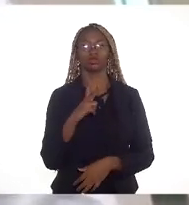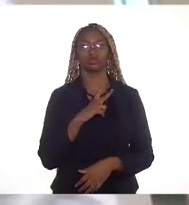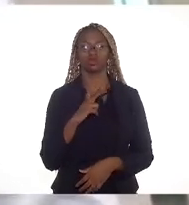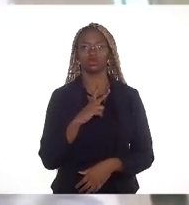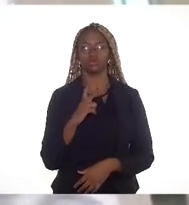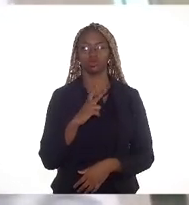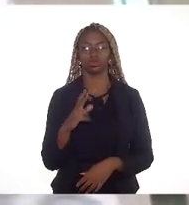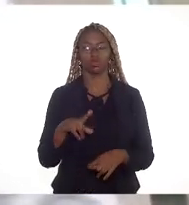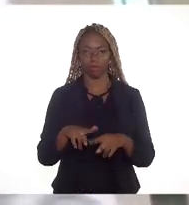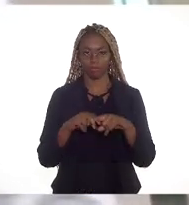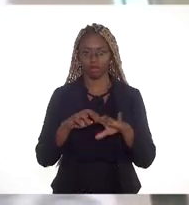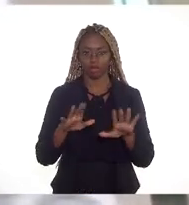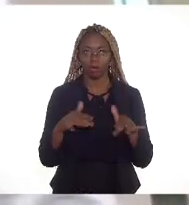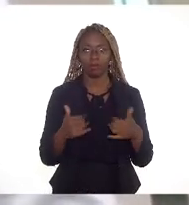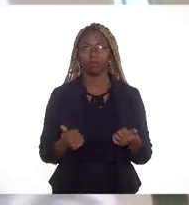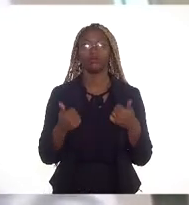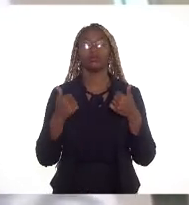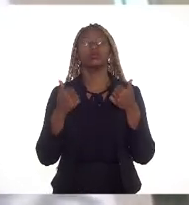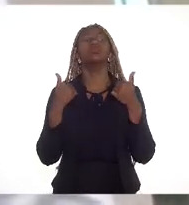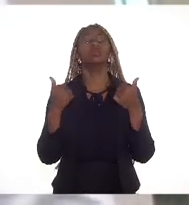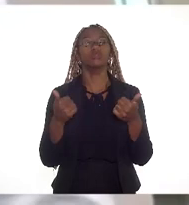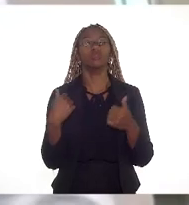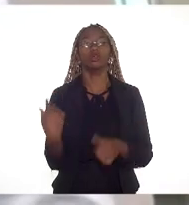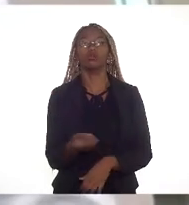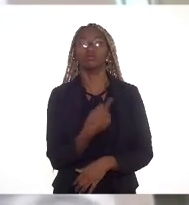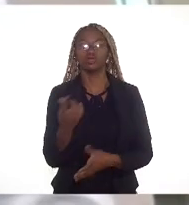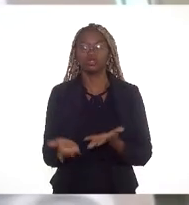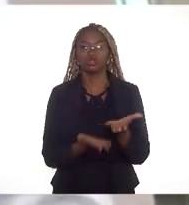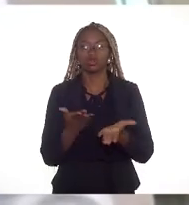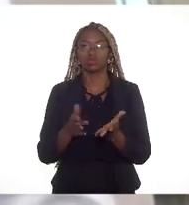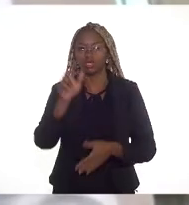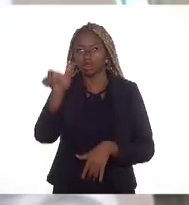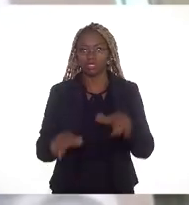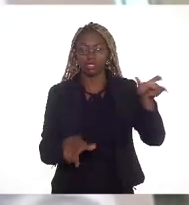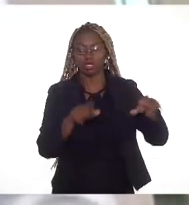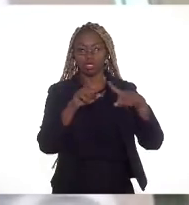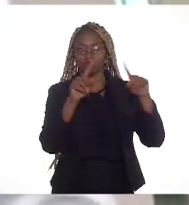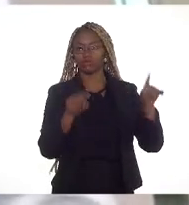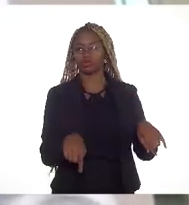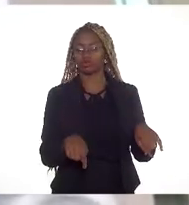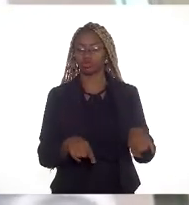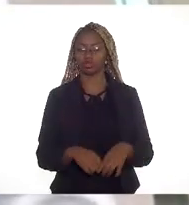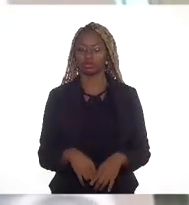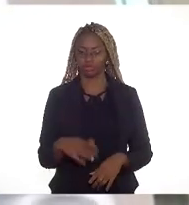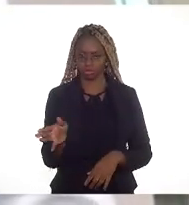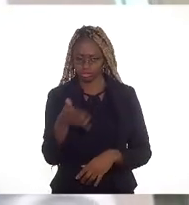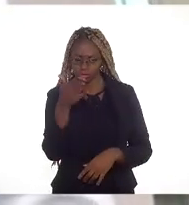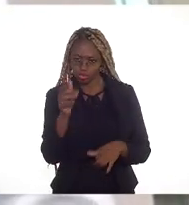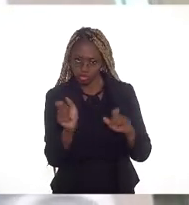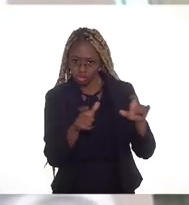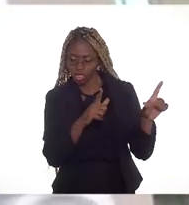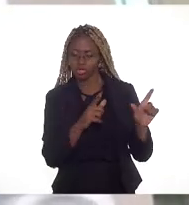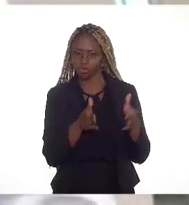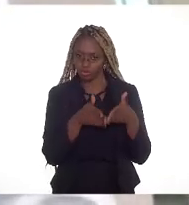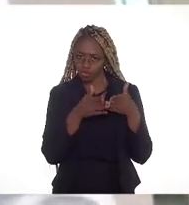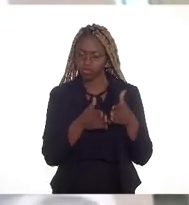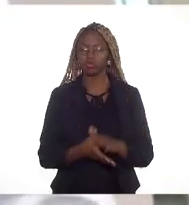mais adequada para a gente cuidar do nosso servidor. Próximo slide, por favor.